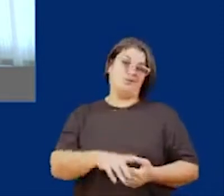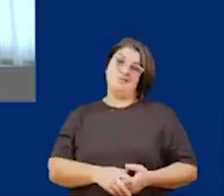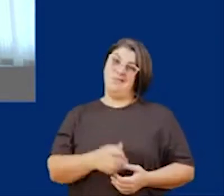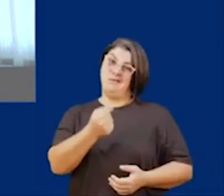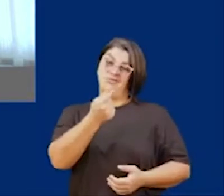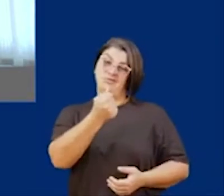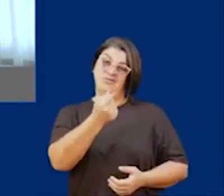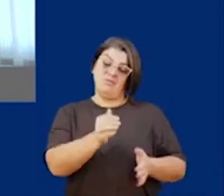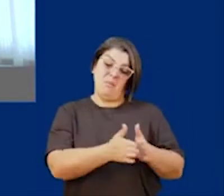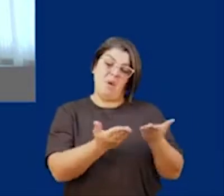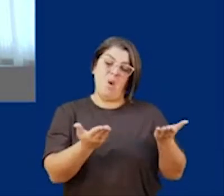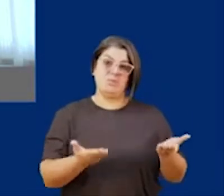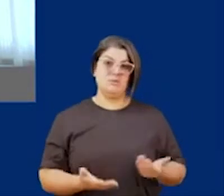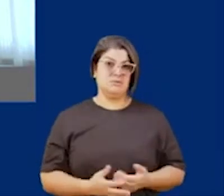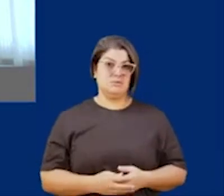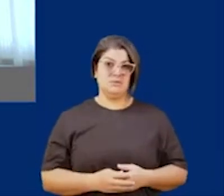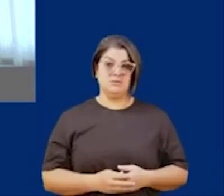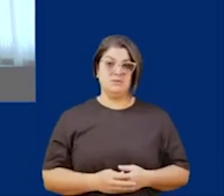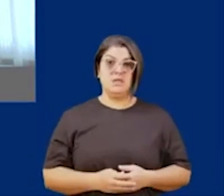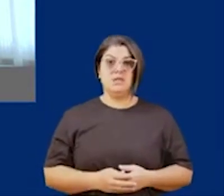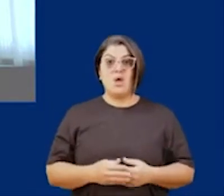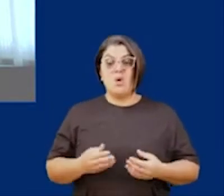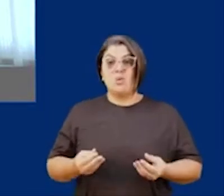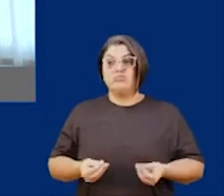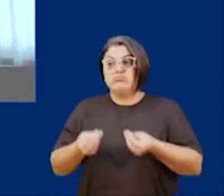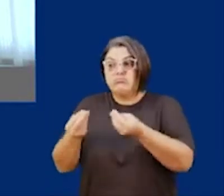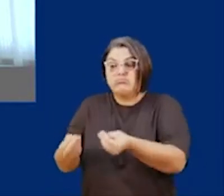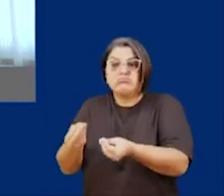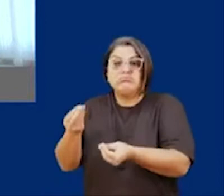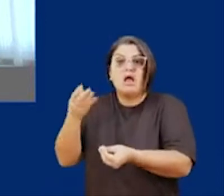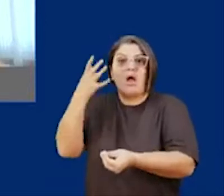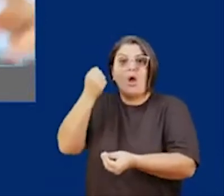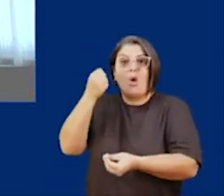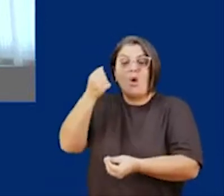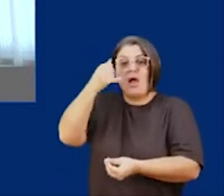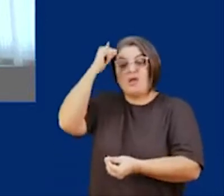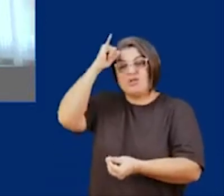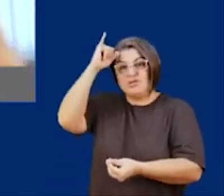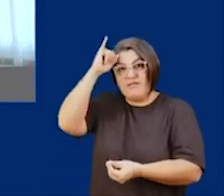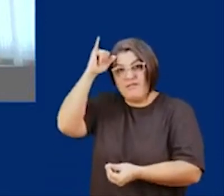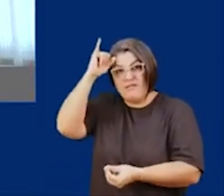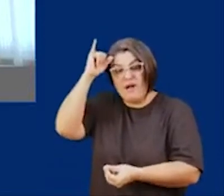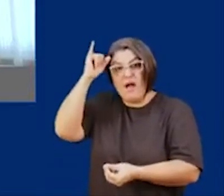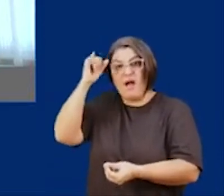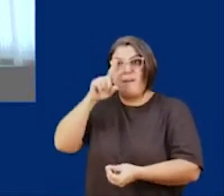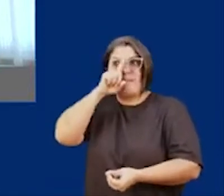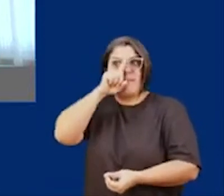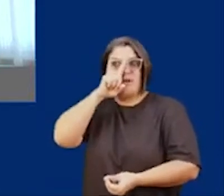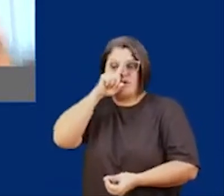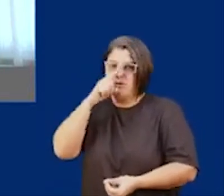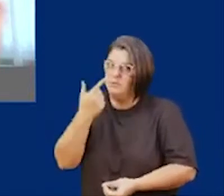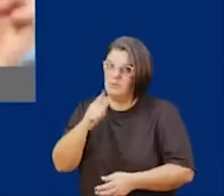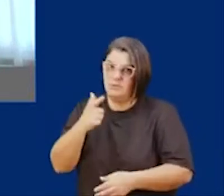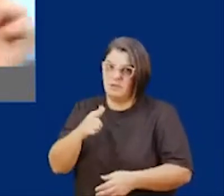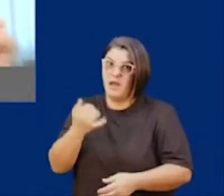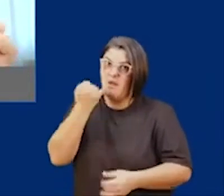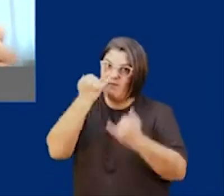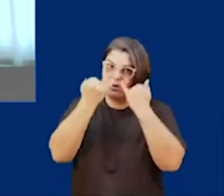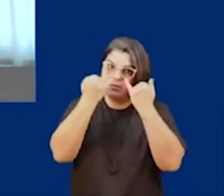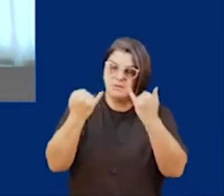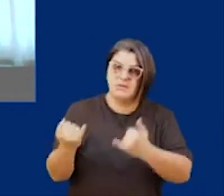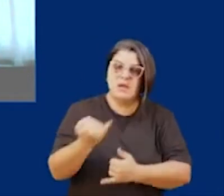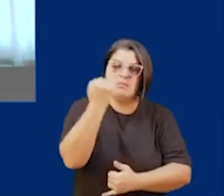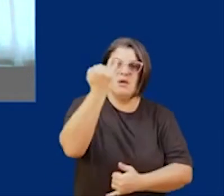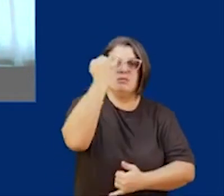que trazer o leite de vaca não oferece risco a partir de uma certa idade, desde que não seja num volume exagerado, acho que é uma informação importante. Só queria corrigir